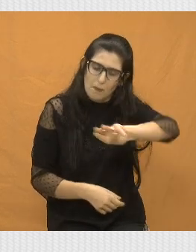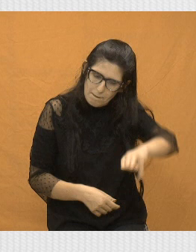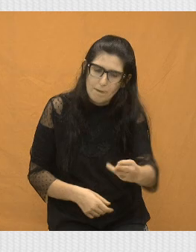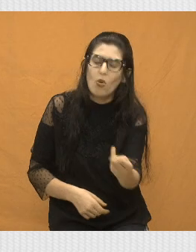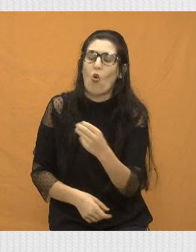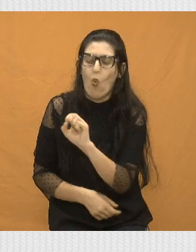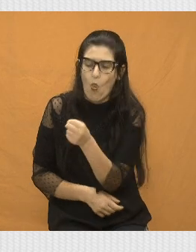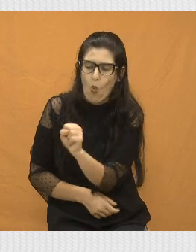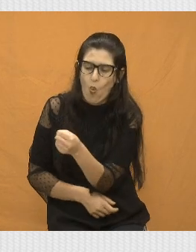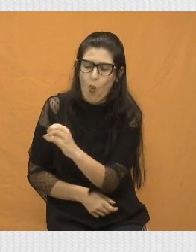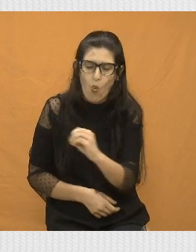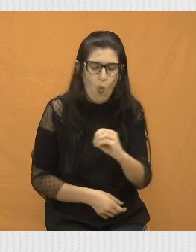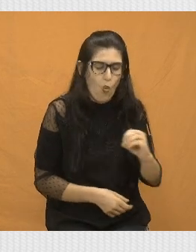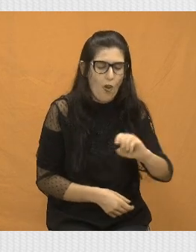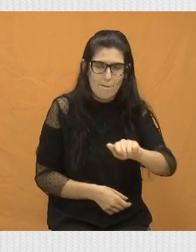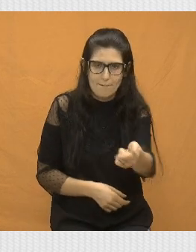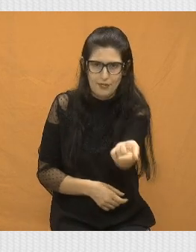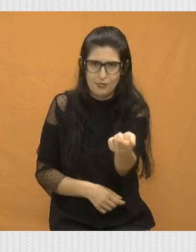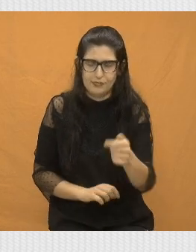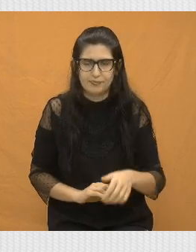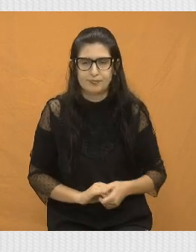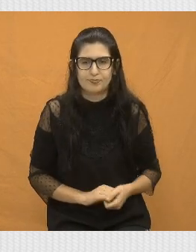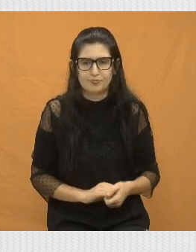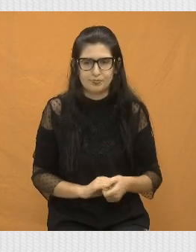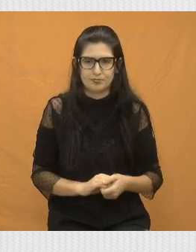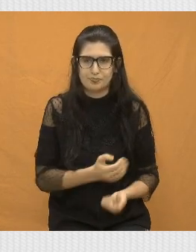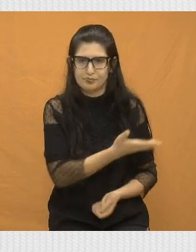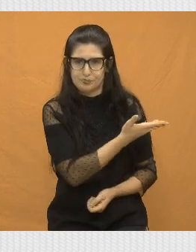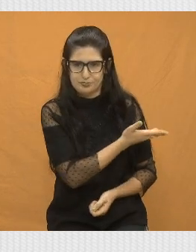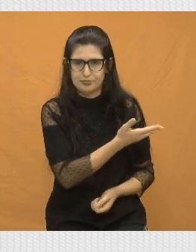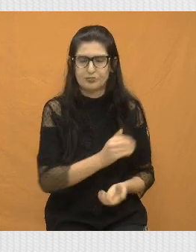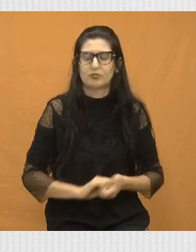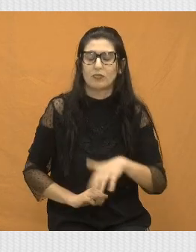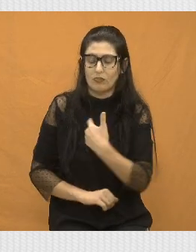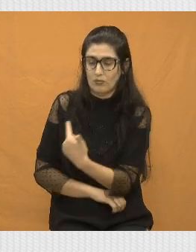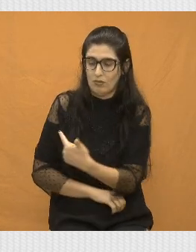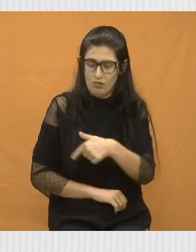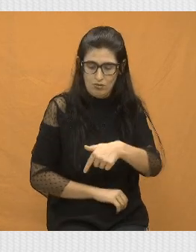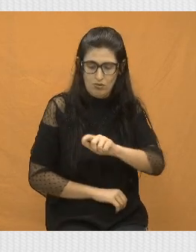e 800 mil, dando um patamar de